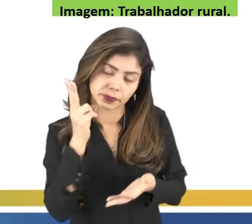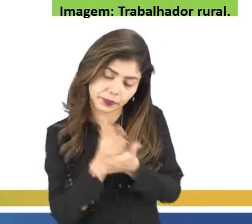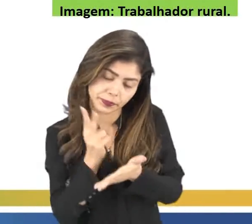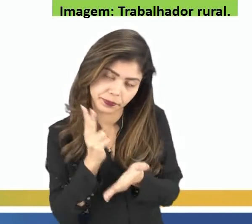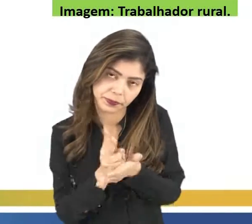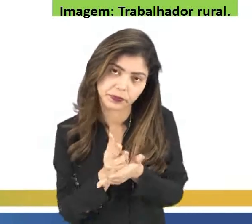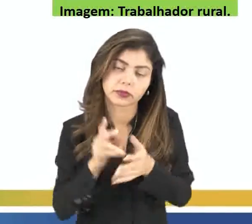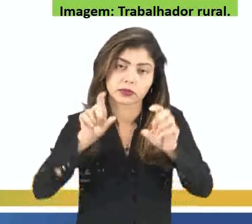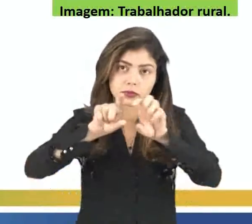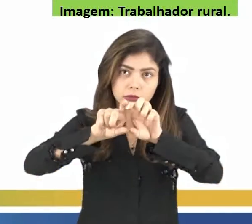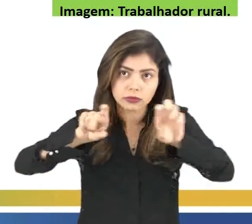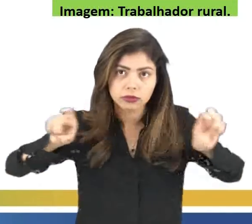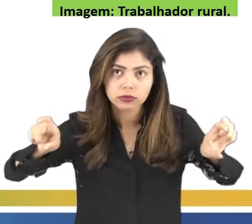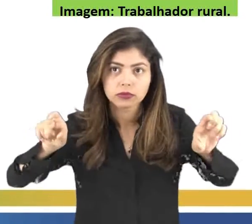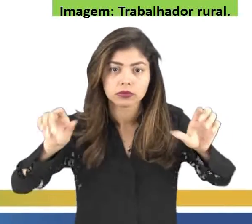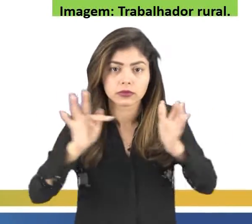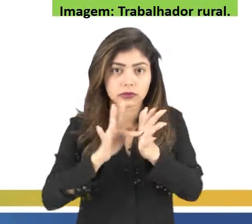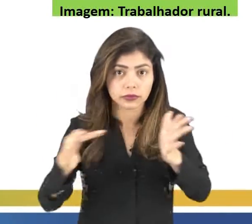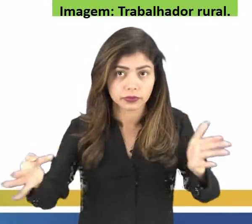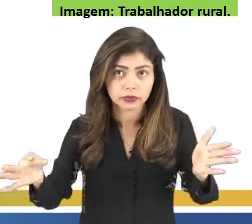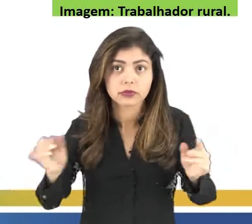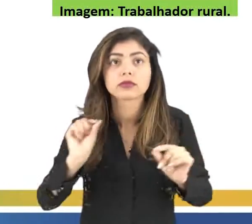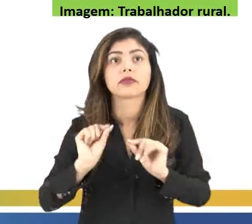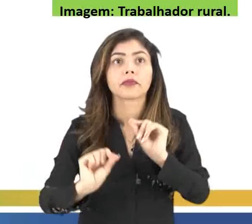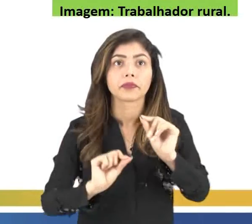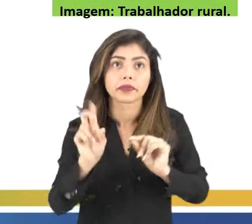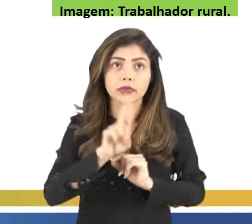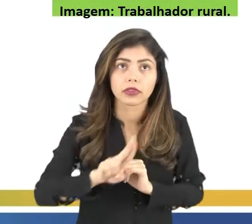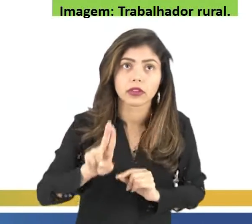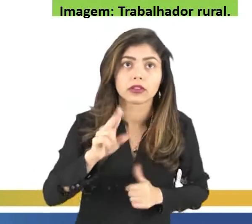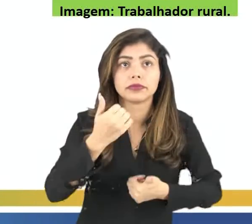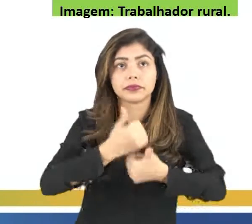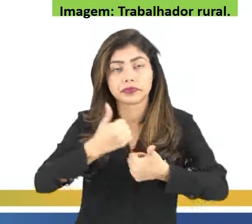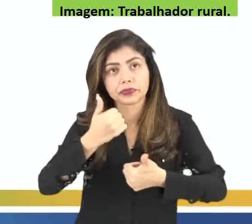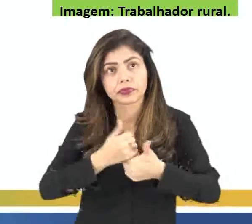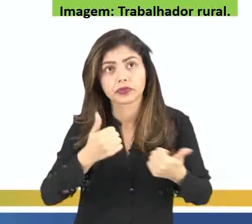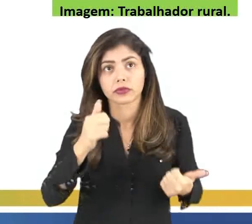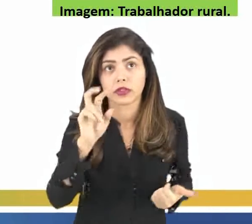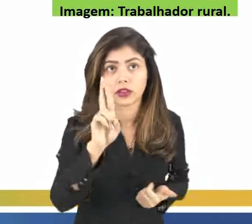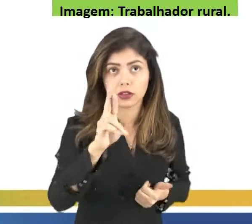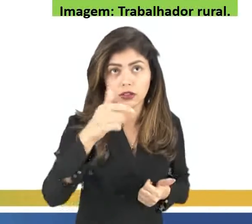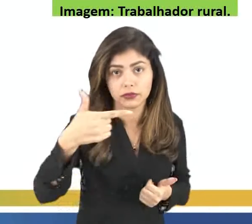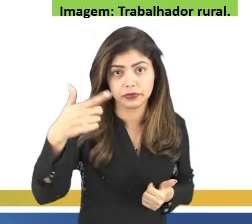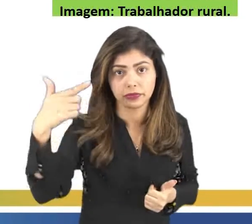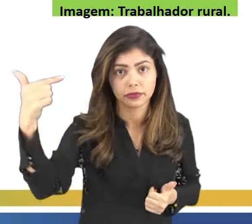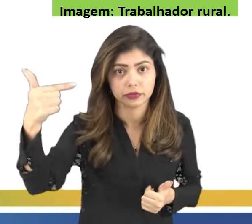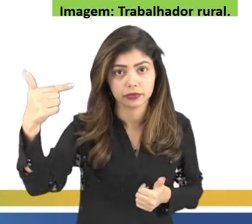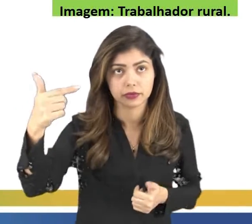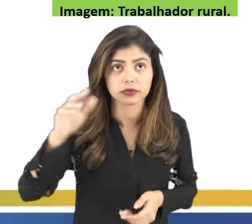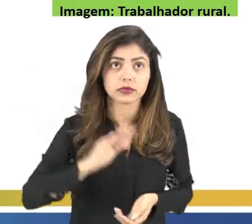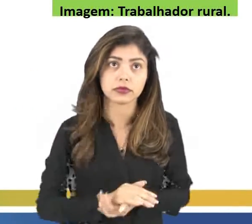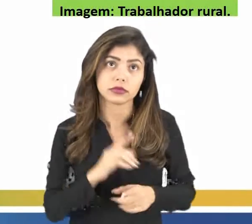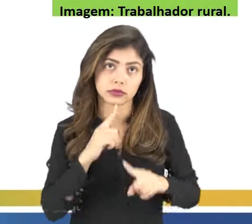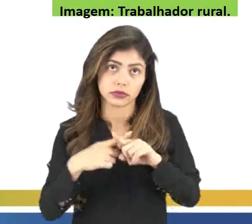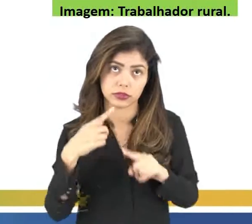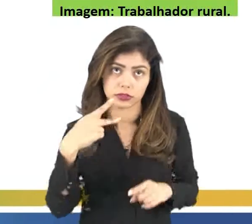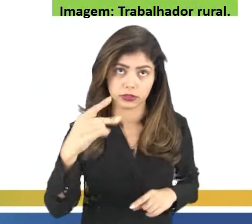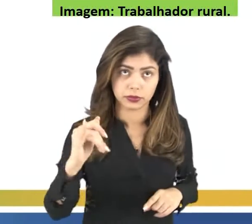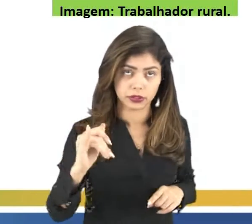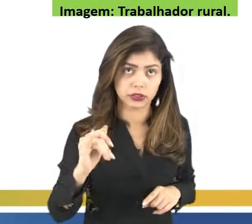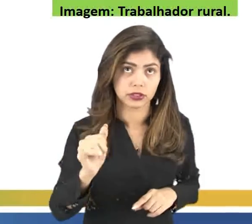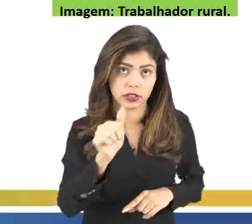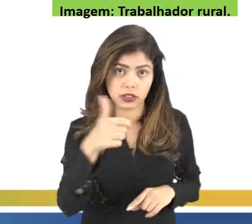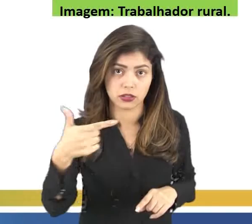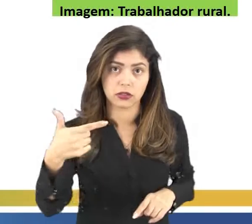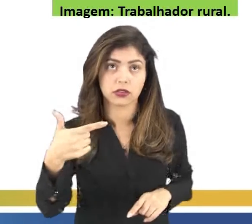mesmo procedimento, substituindo 12 no lugar do raio, teremos 12 ao quadrado vezes π. 12